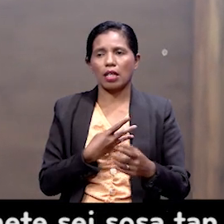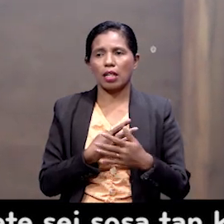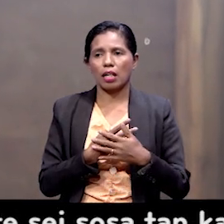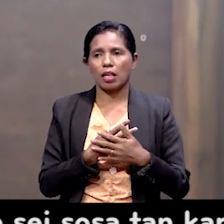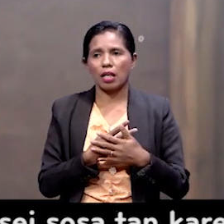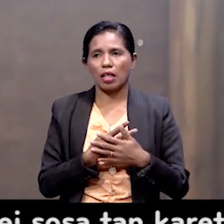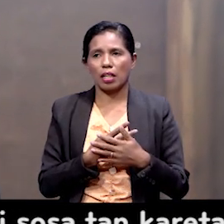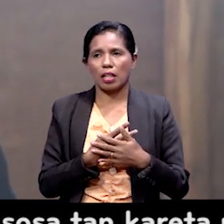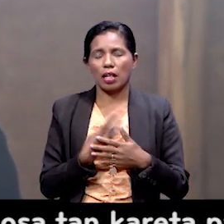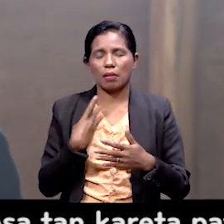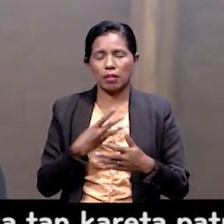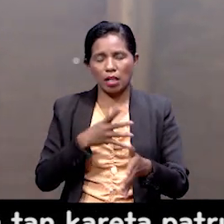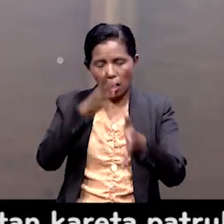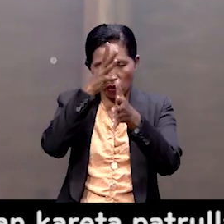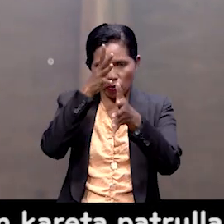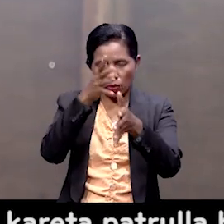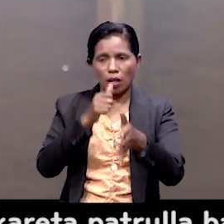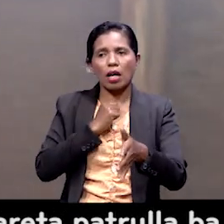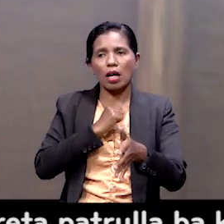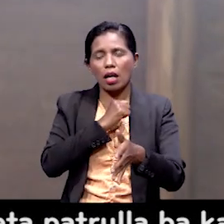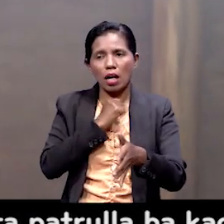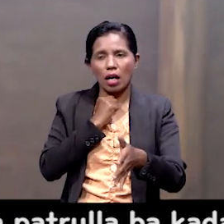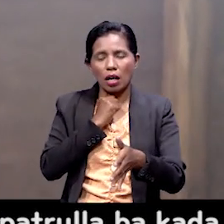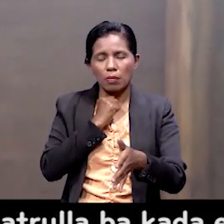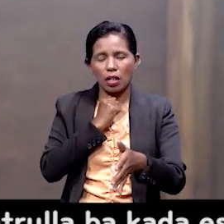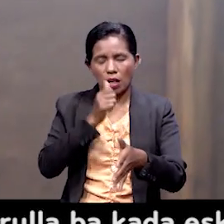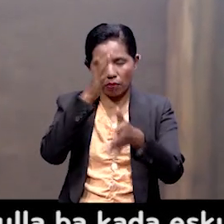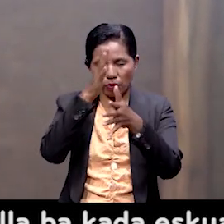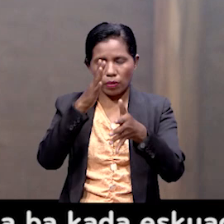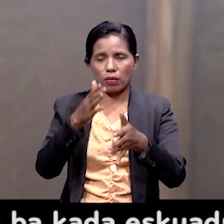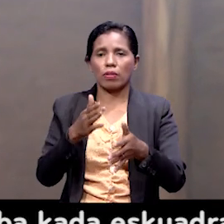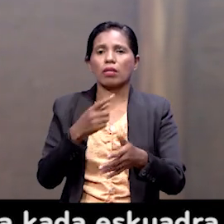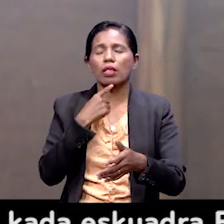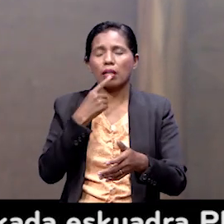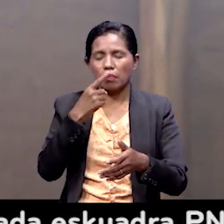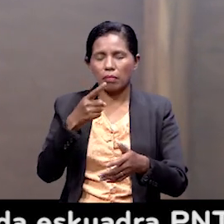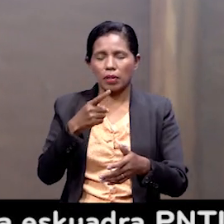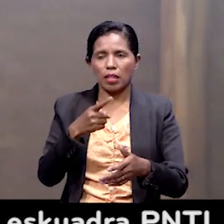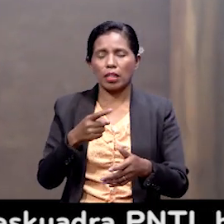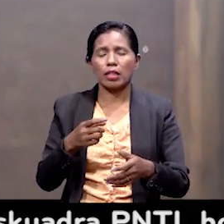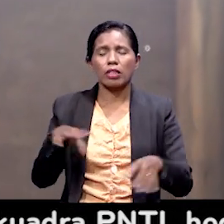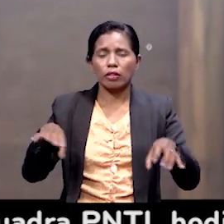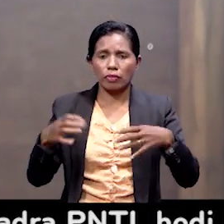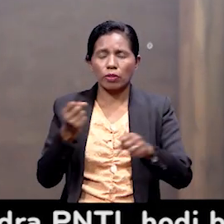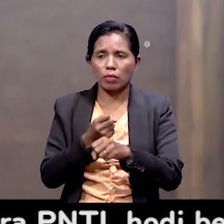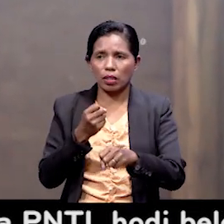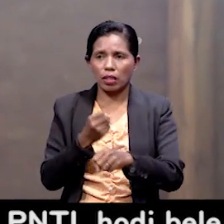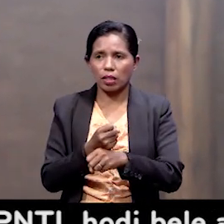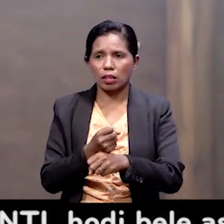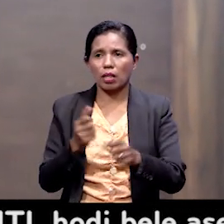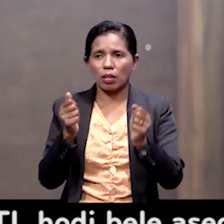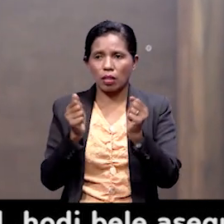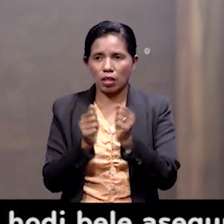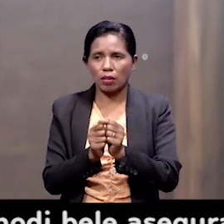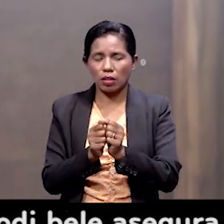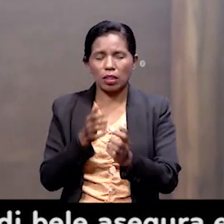habele dinga abo ona pal locatel ne ba esforzo an tebes durante ne tamo motapua